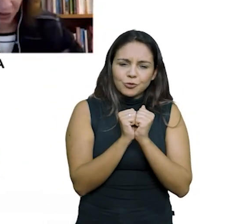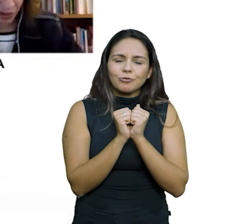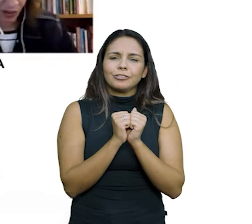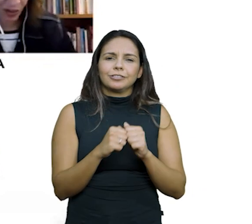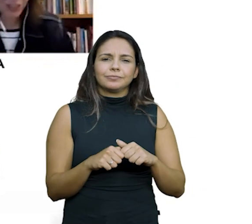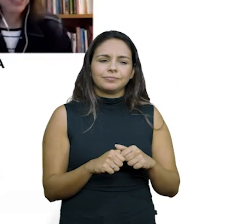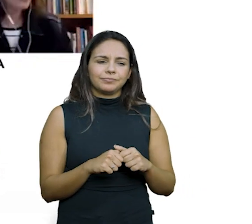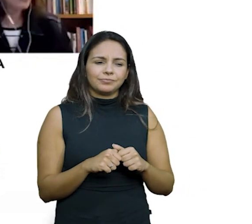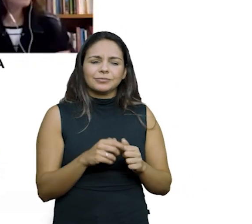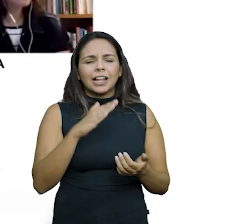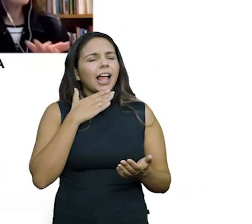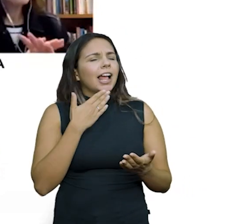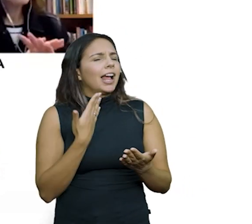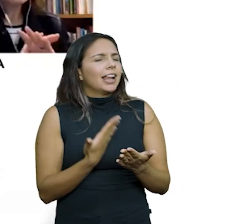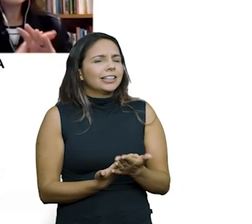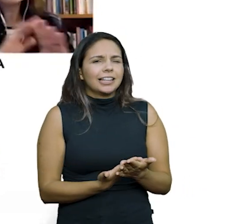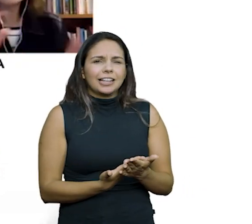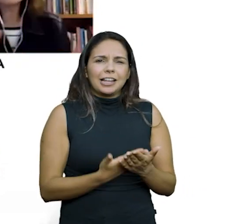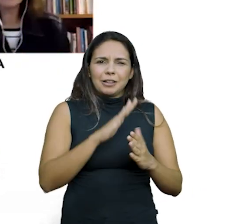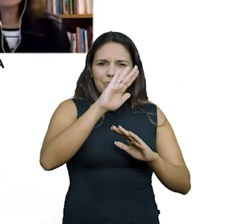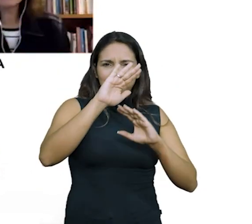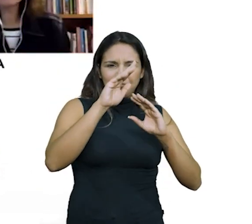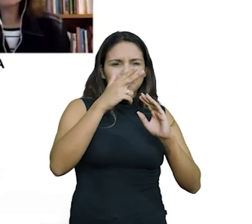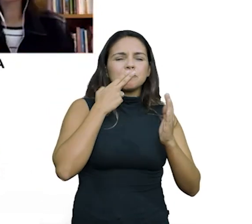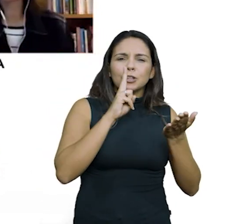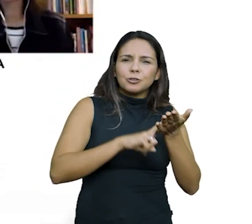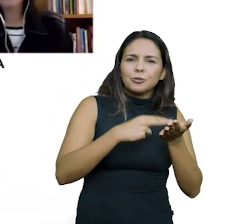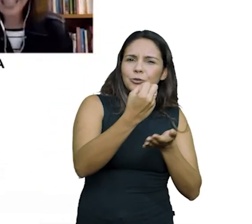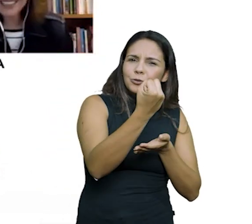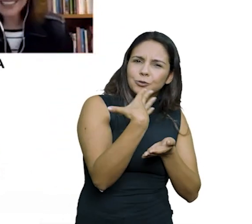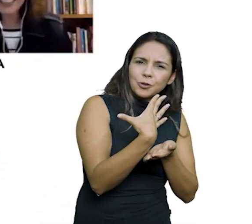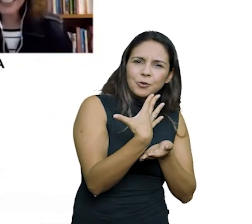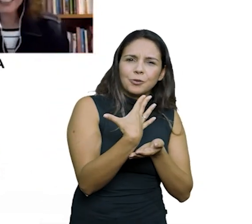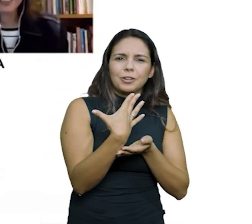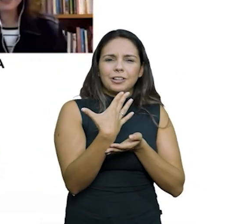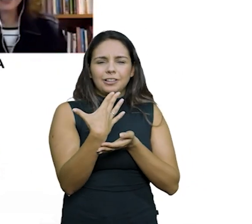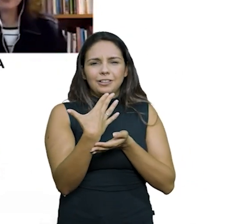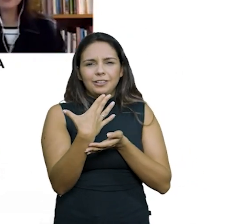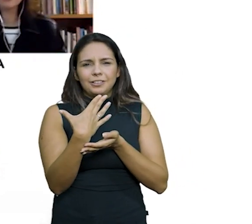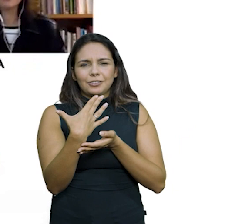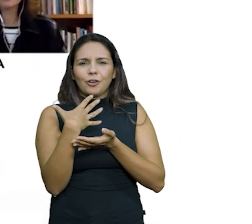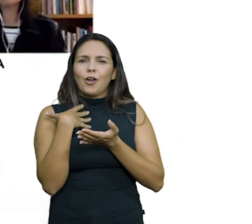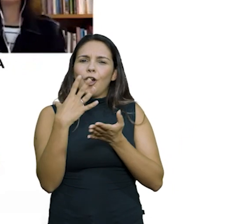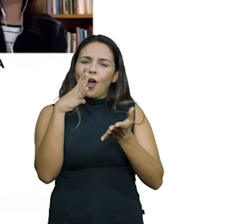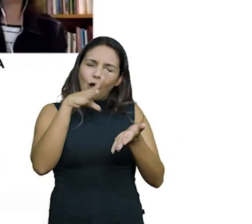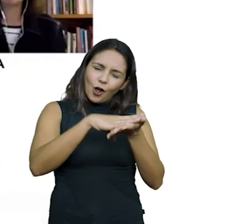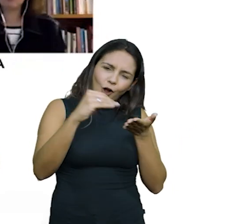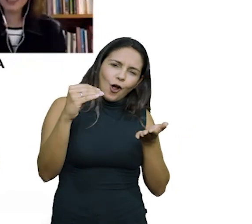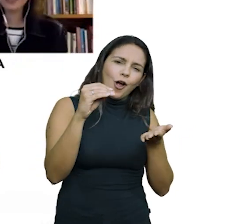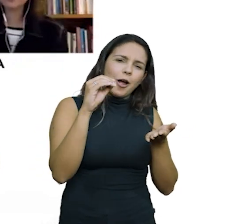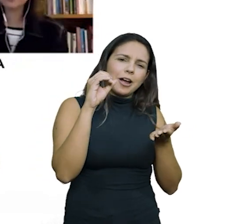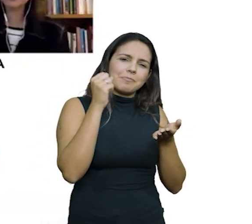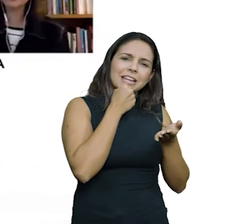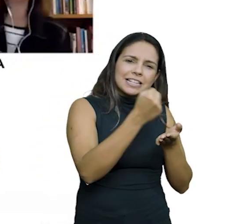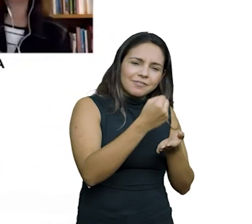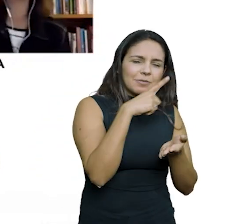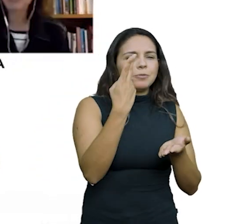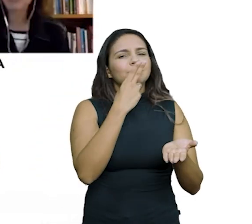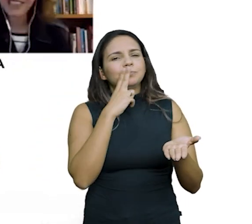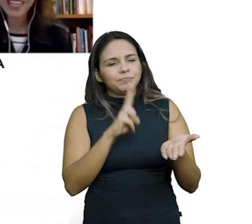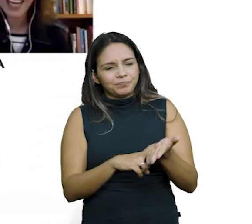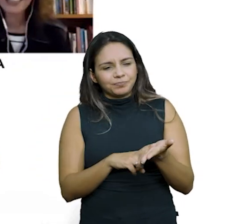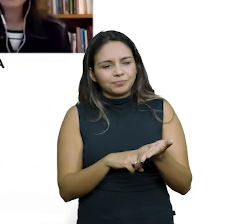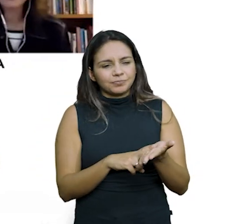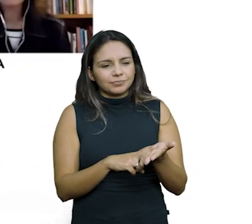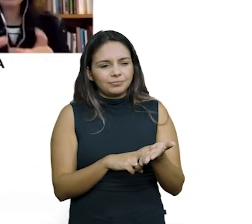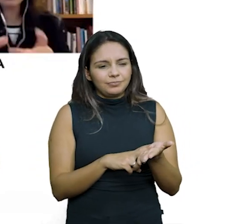conosco. Encantador, me mandou uma carta agradecendo a entrevista, pediu a cópia da entrevista, depois mandou outra carta.